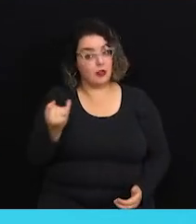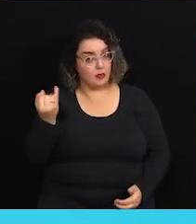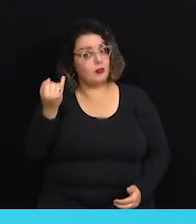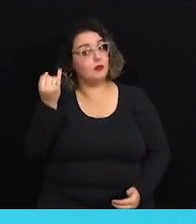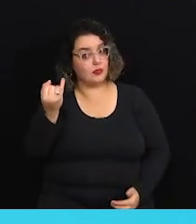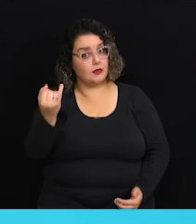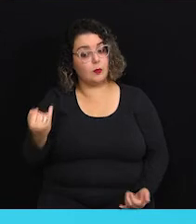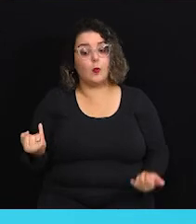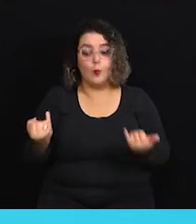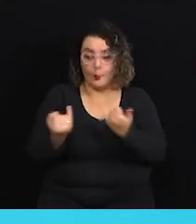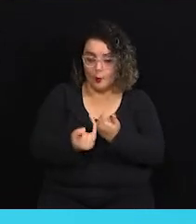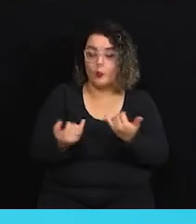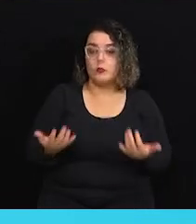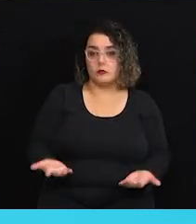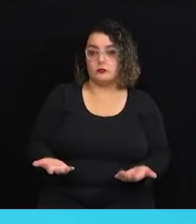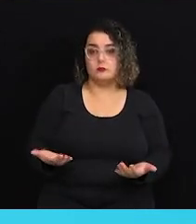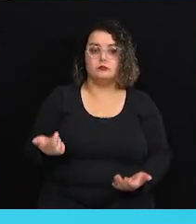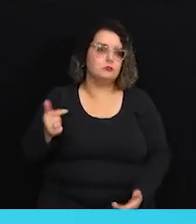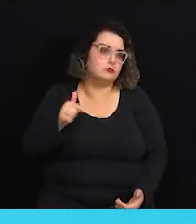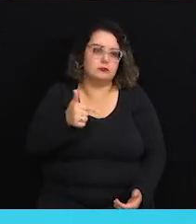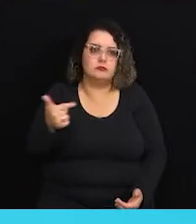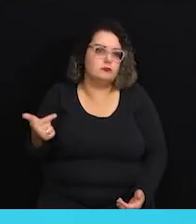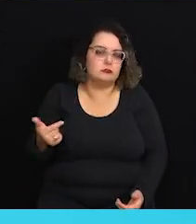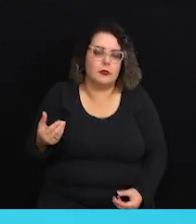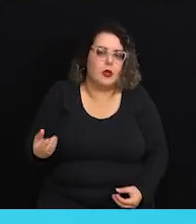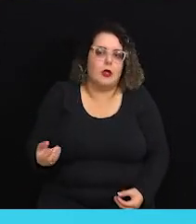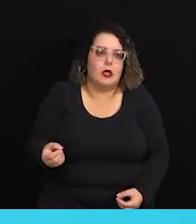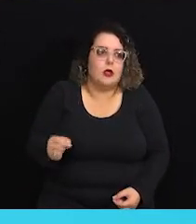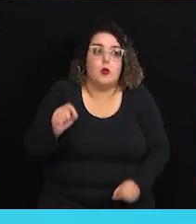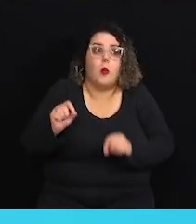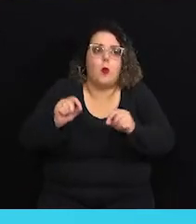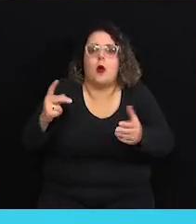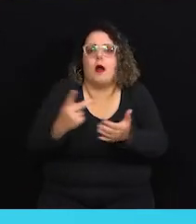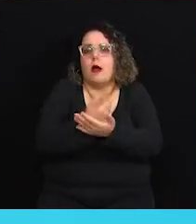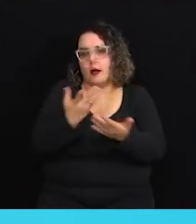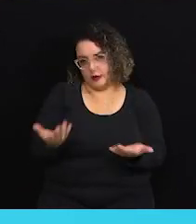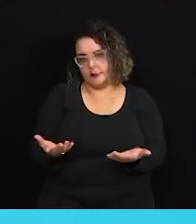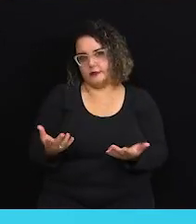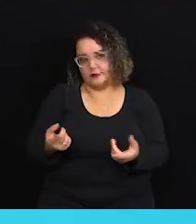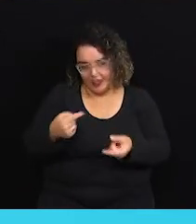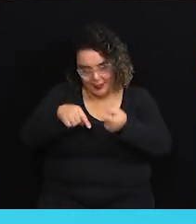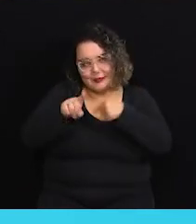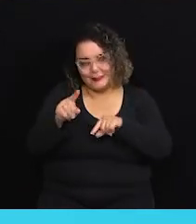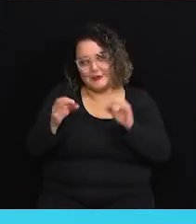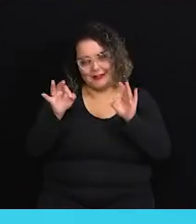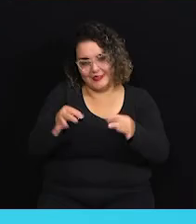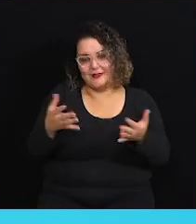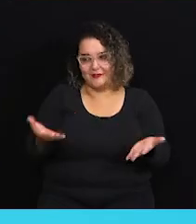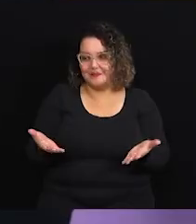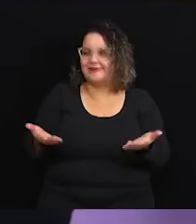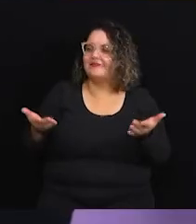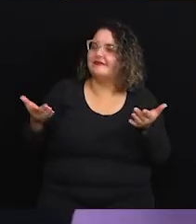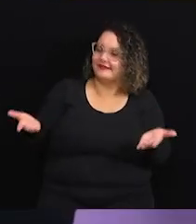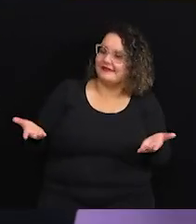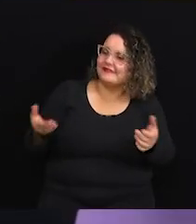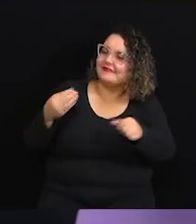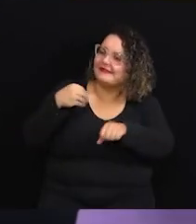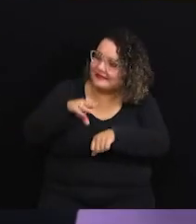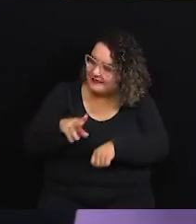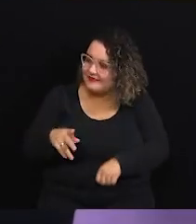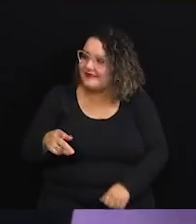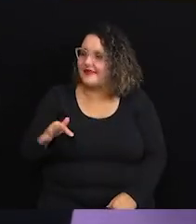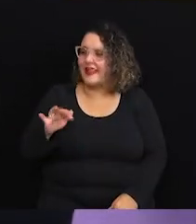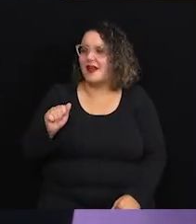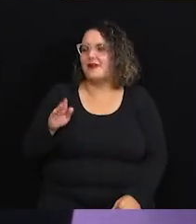é importante também no processo de emagrecimento, não tem como não dar certo. É uma fórmula de sucesso. Tá aí, então,